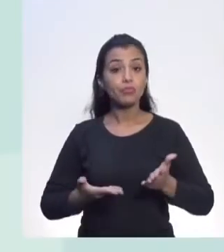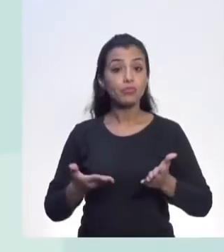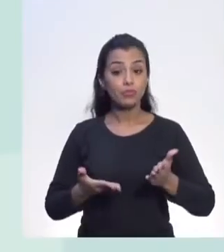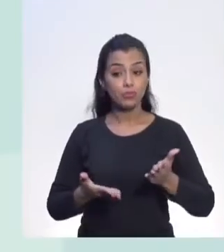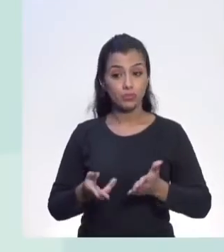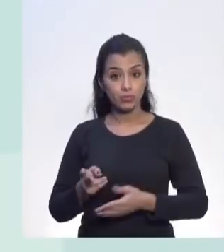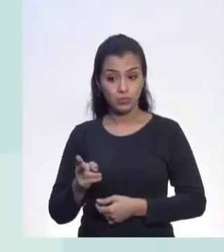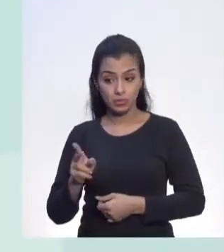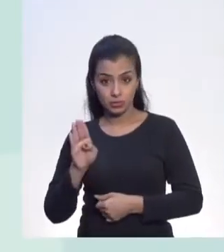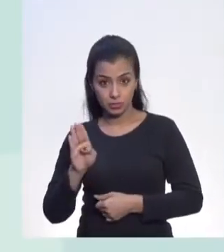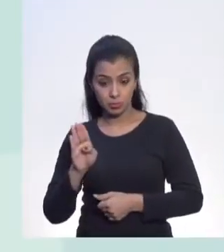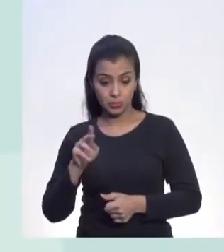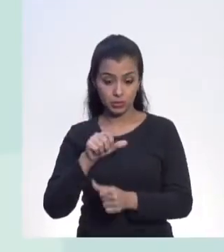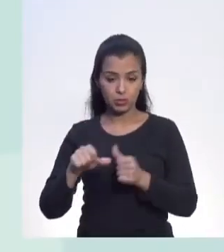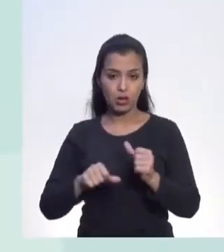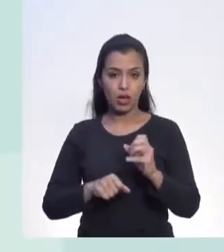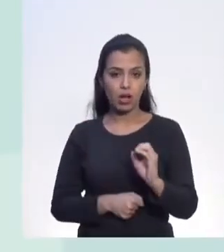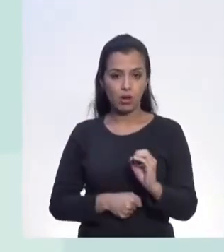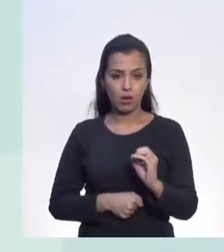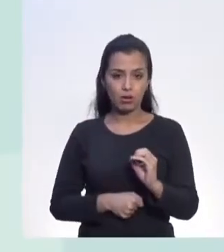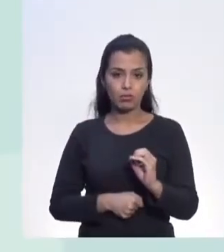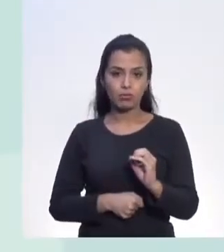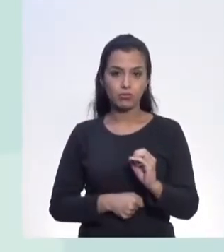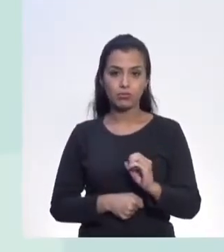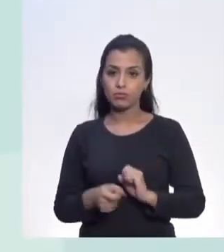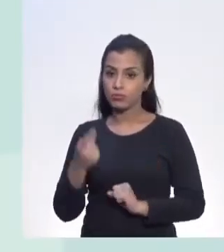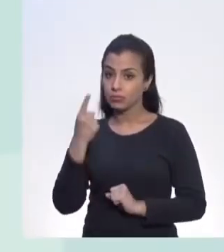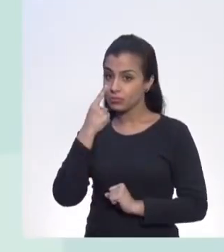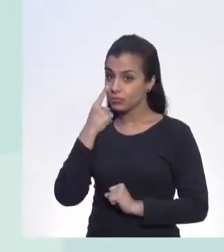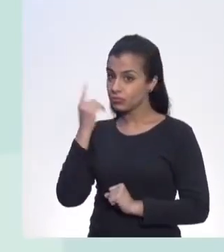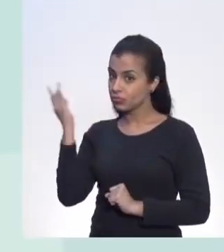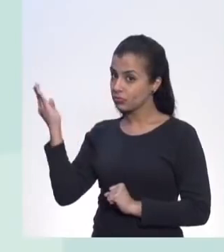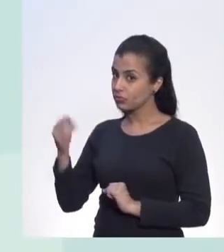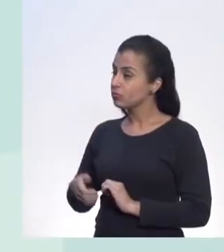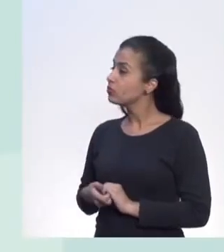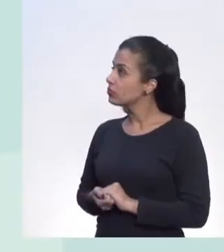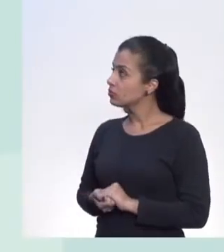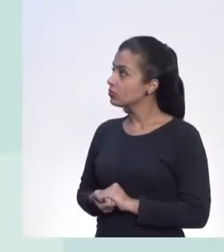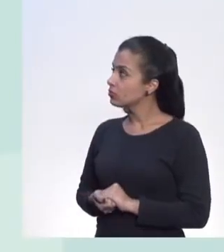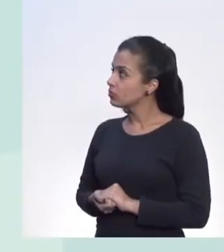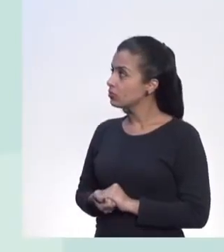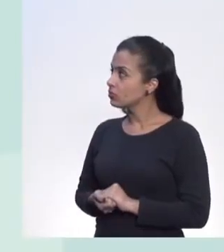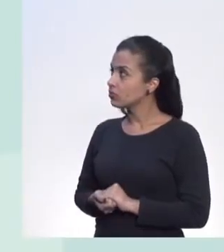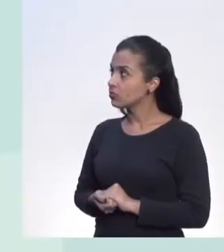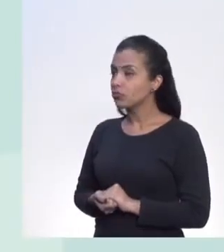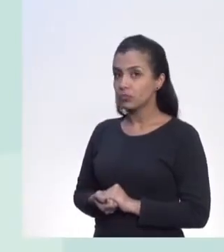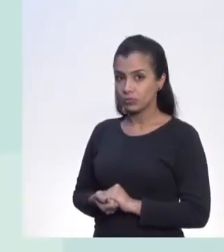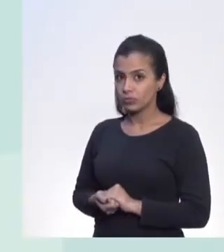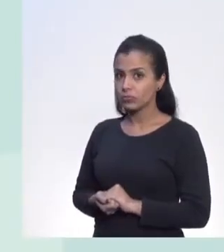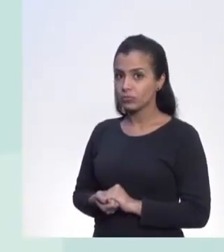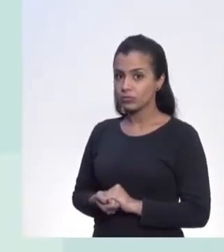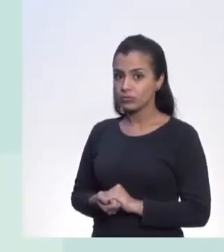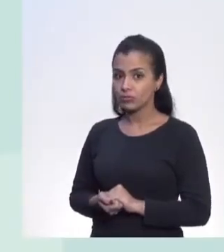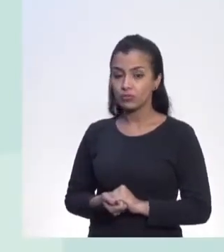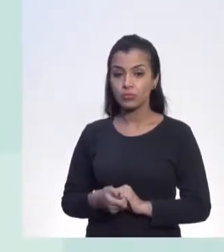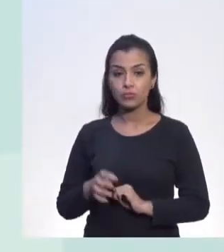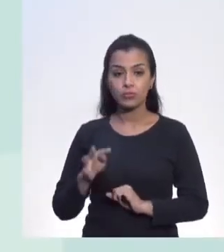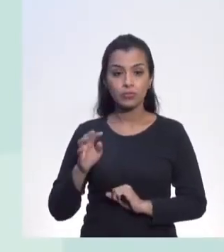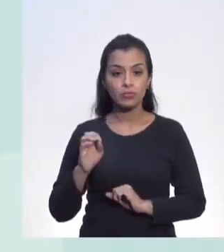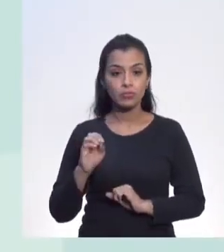letra O. Então, T, O, B, A. E vou inverter o A com o